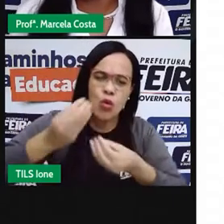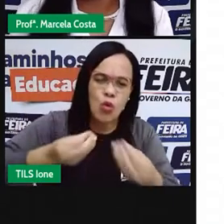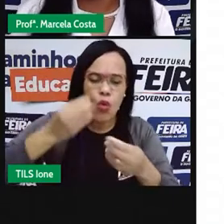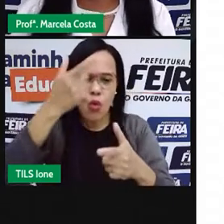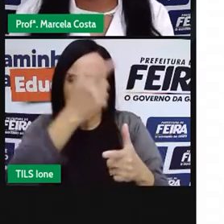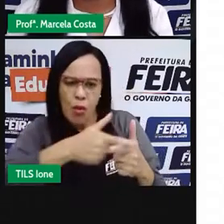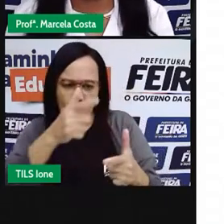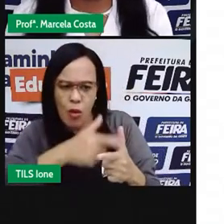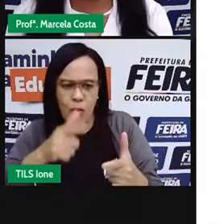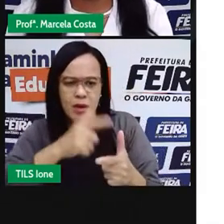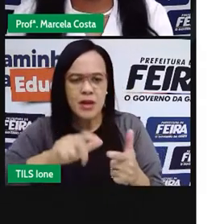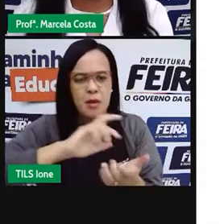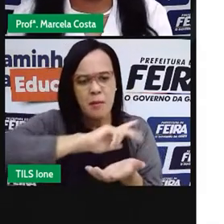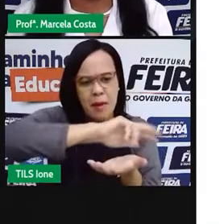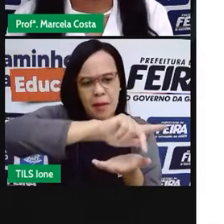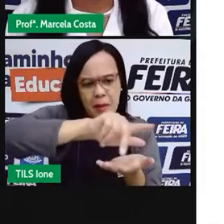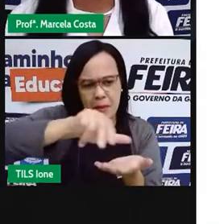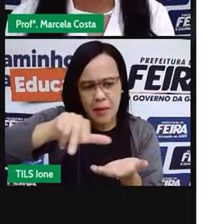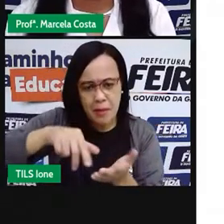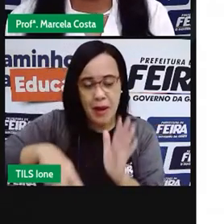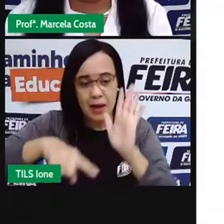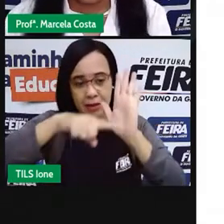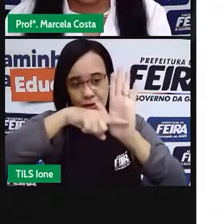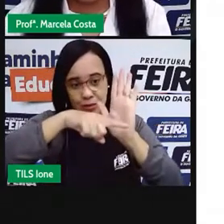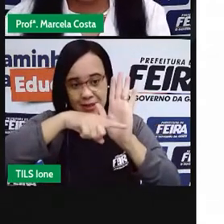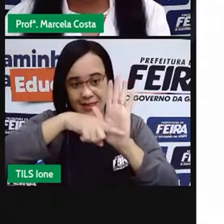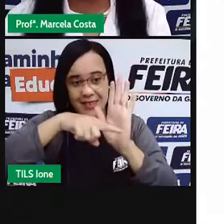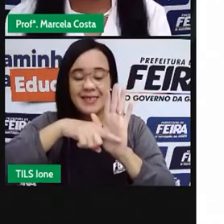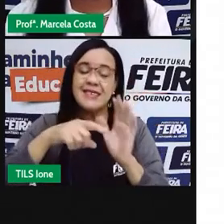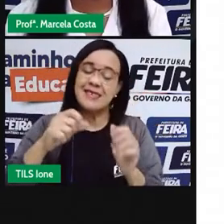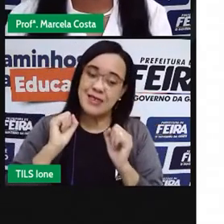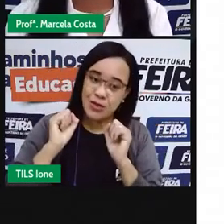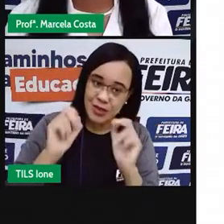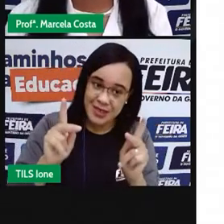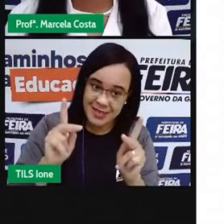a adição e subtração. Tá certo?